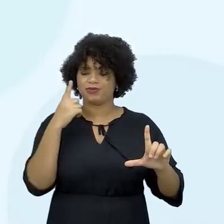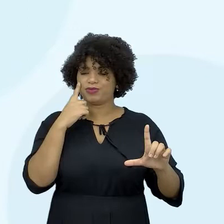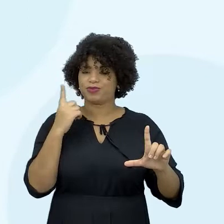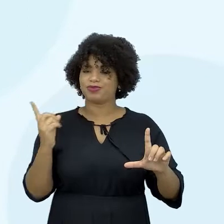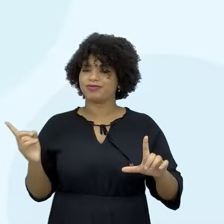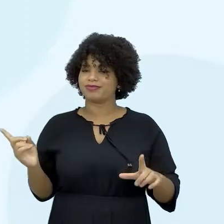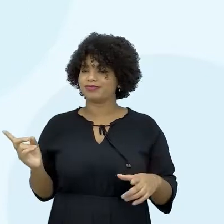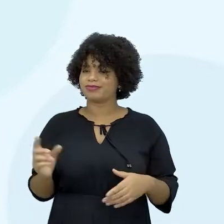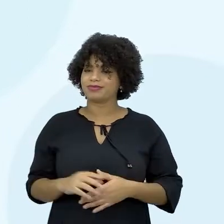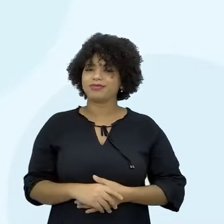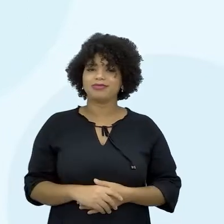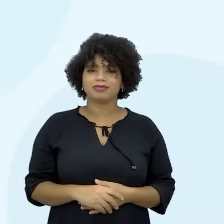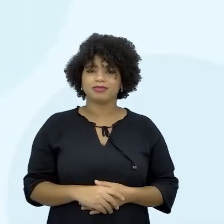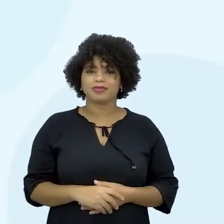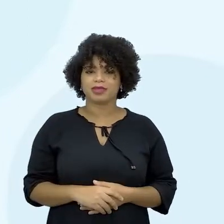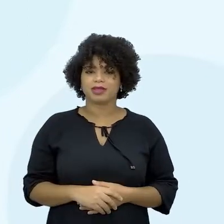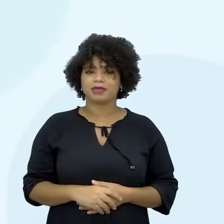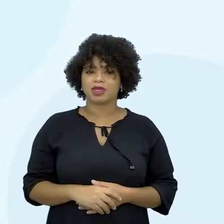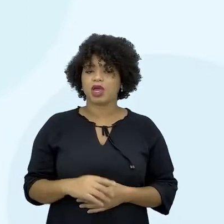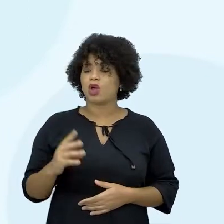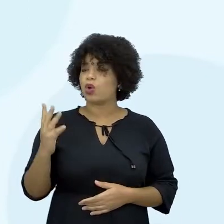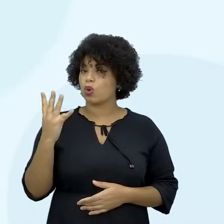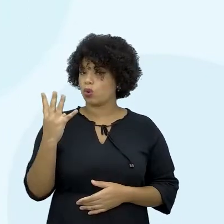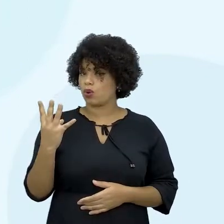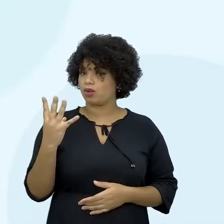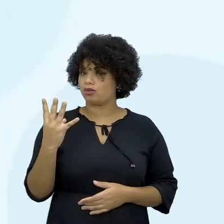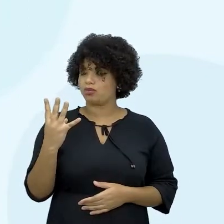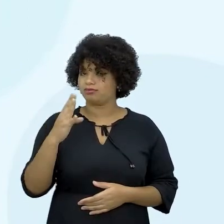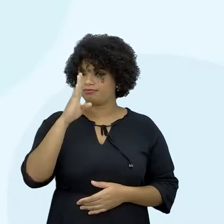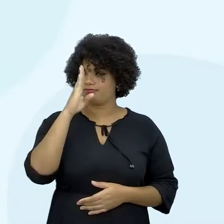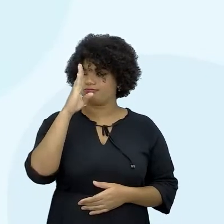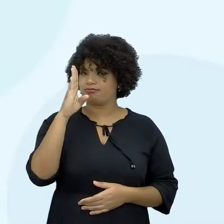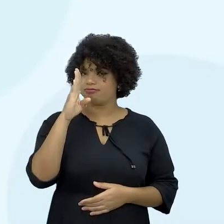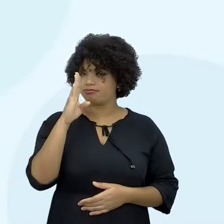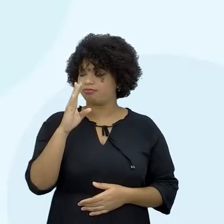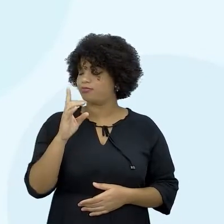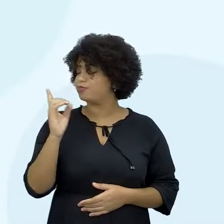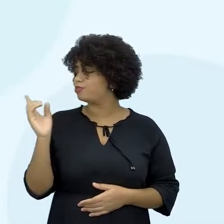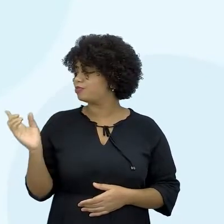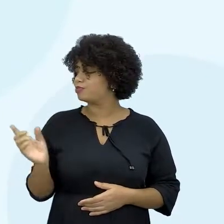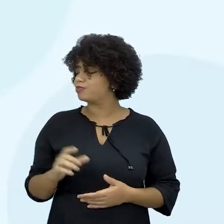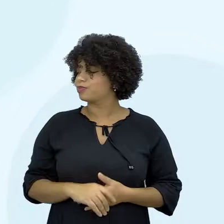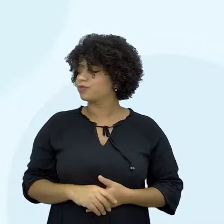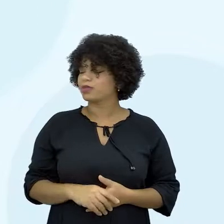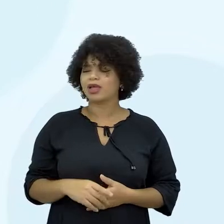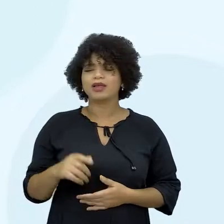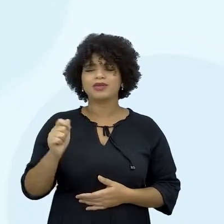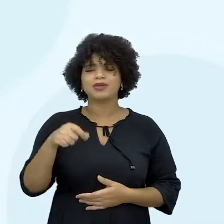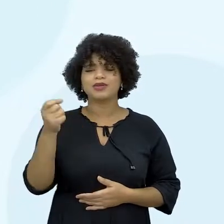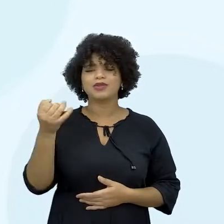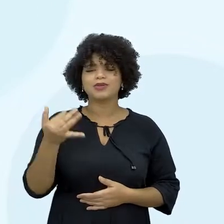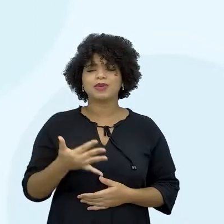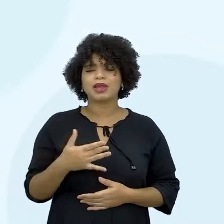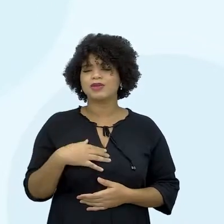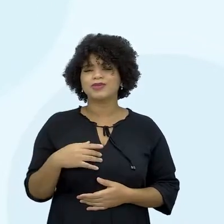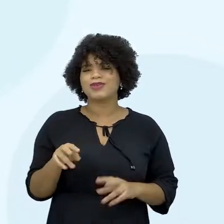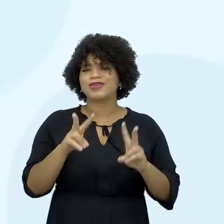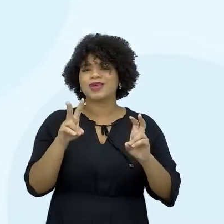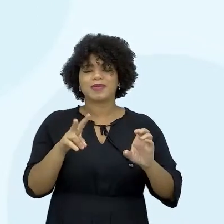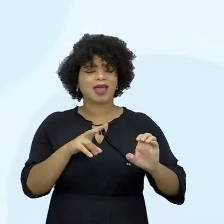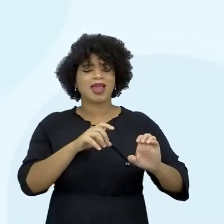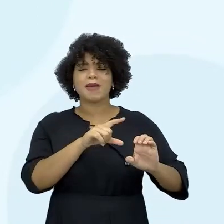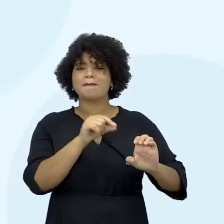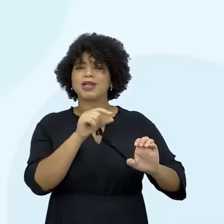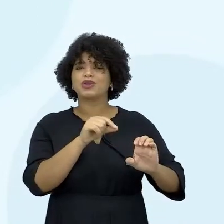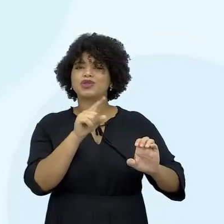Então, esses são os 4 eixos estruturantes. E aí a gente pode começar, professor, falando então do empreendedorismo.